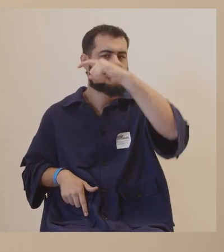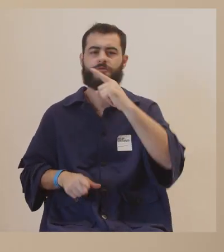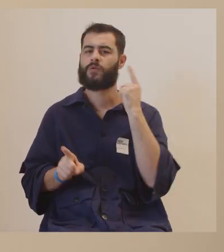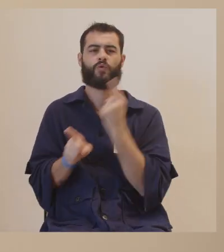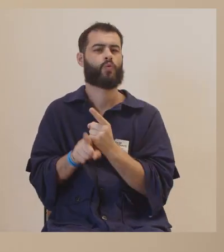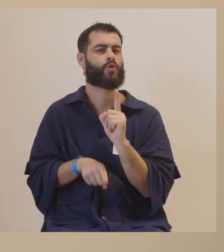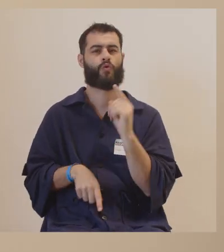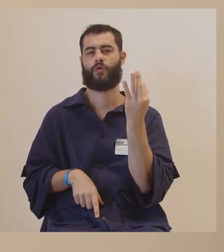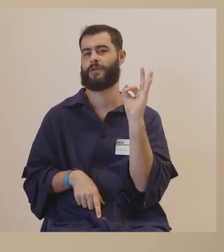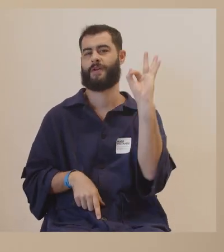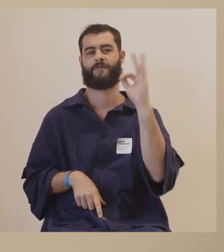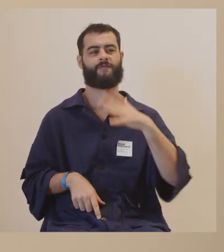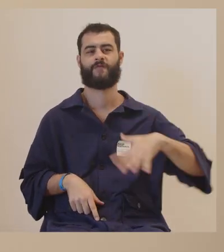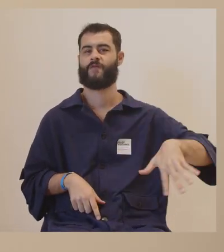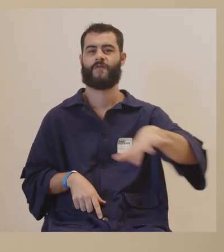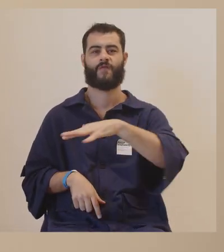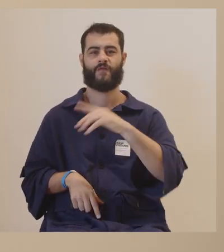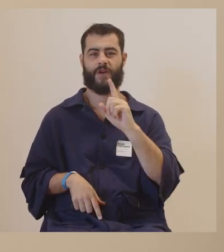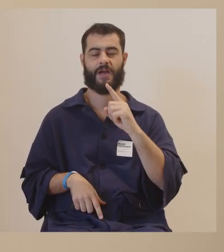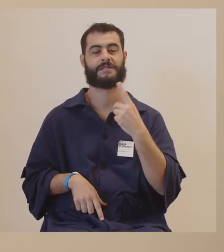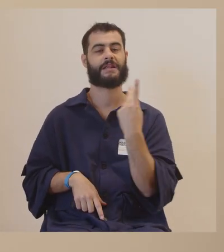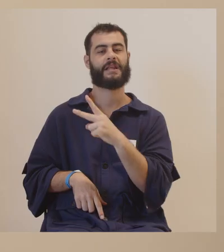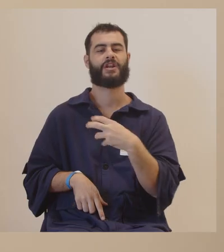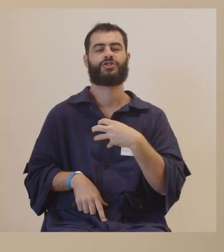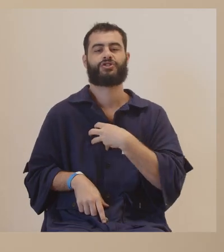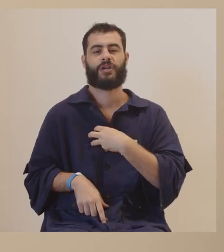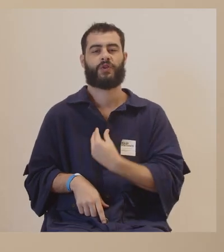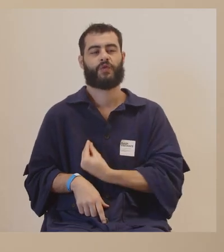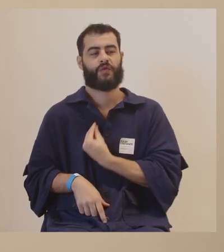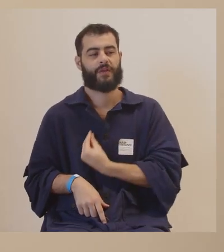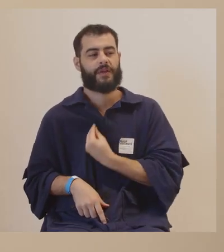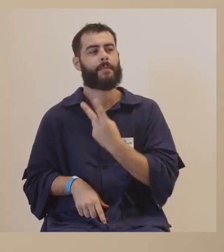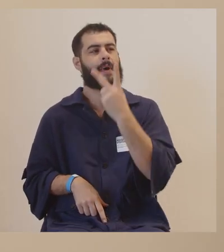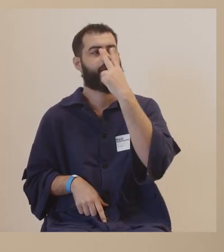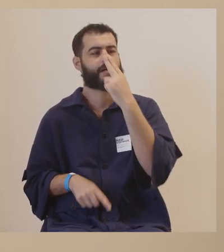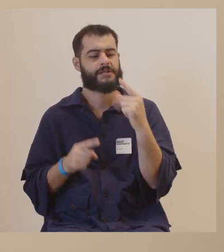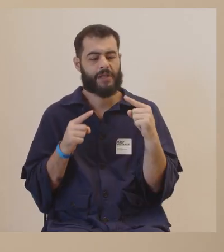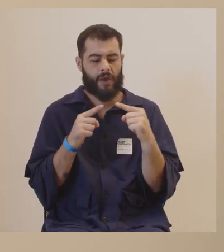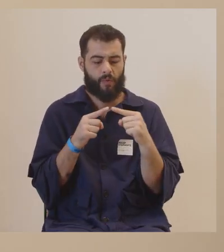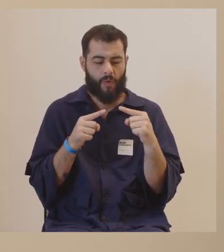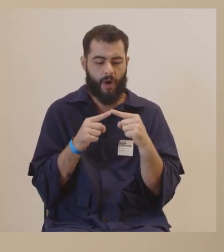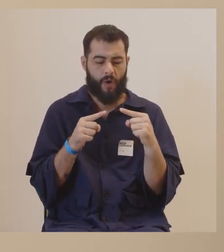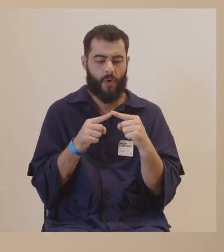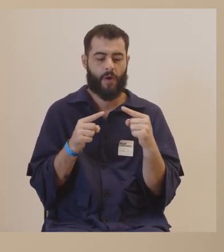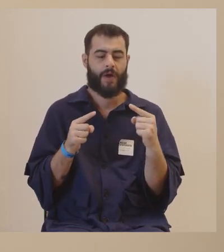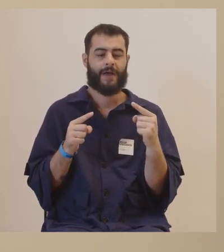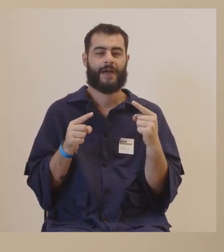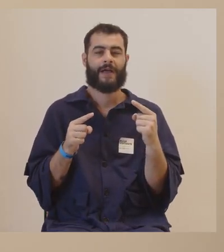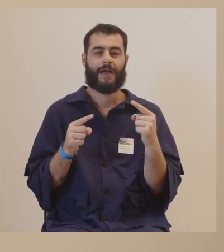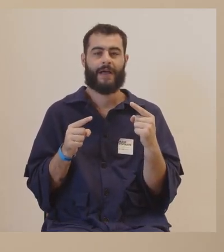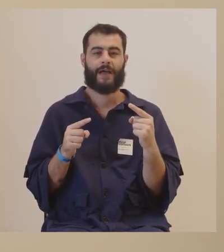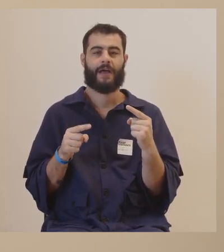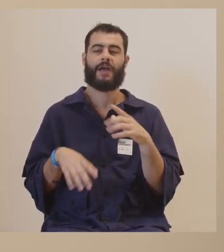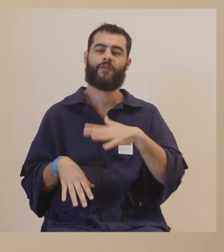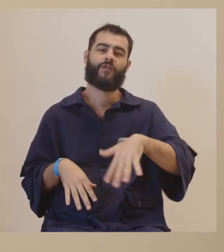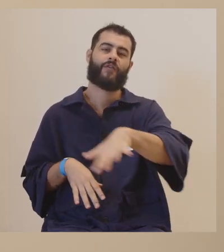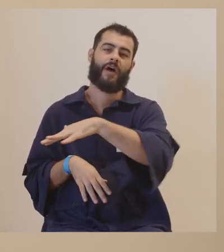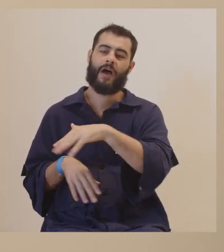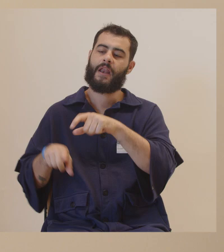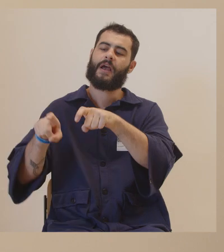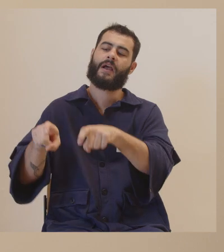francês. Ele, enfim, adota um estilo de vida que está ligado justamente a esses tempos dos trabalhos no campo,